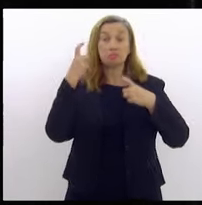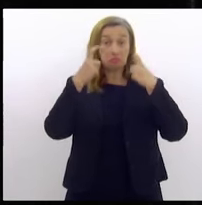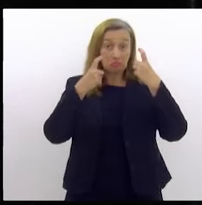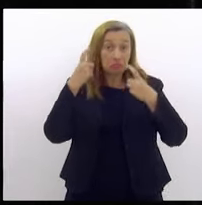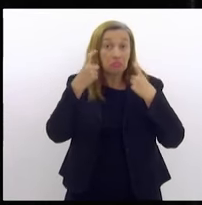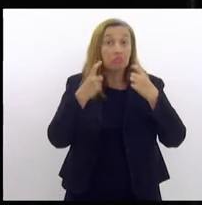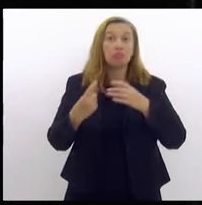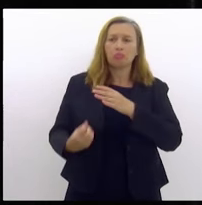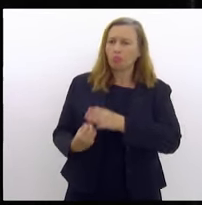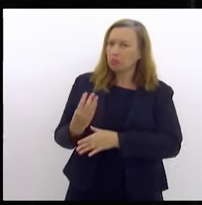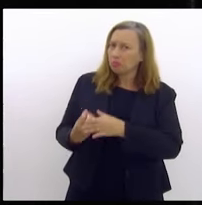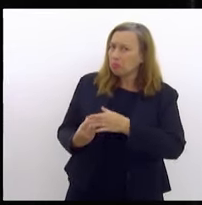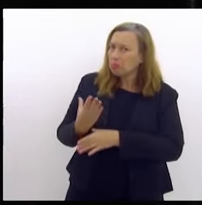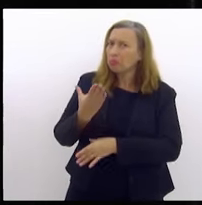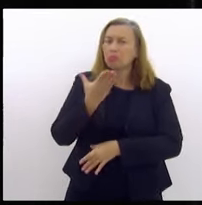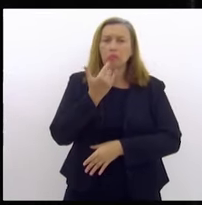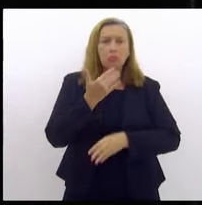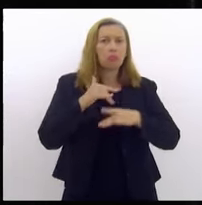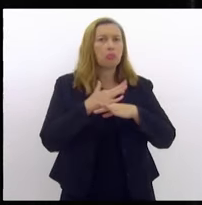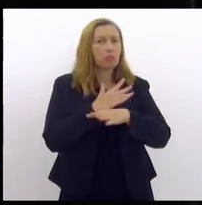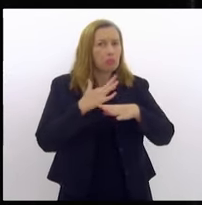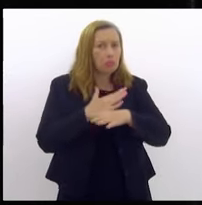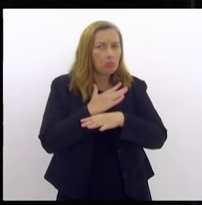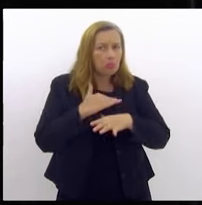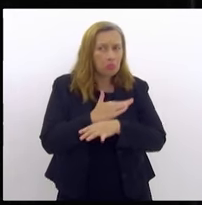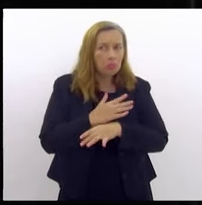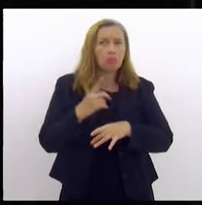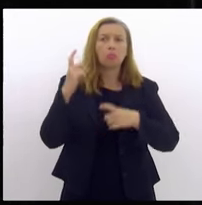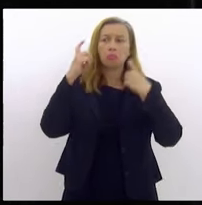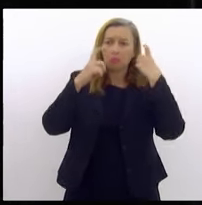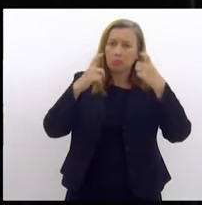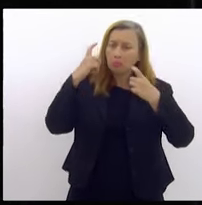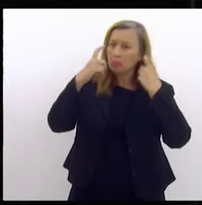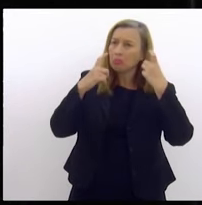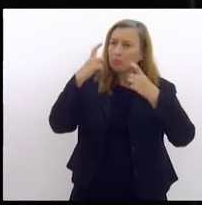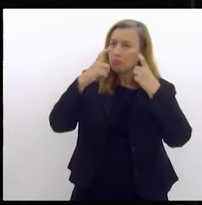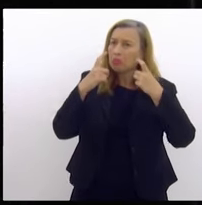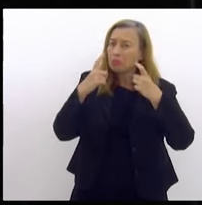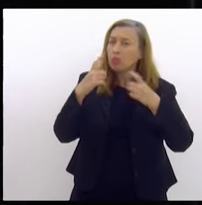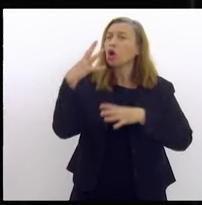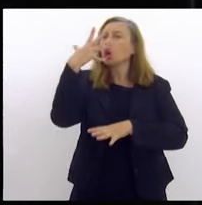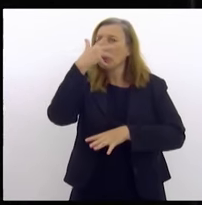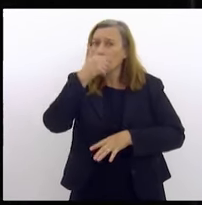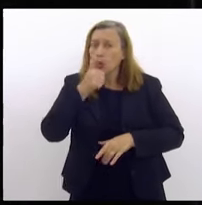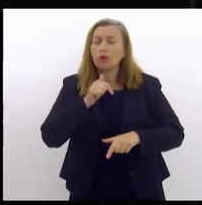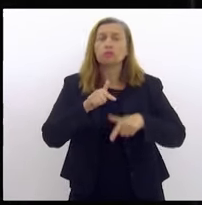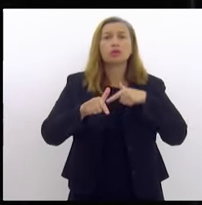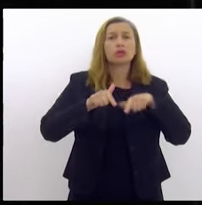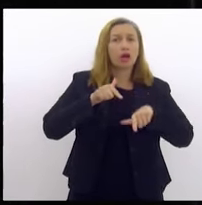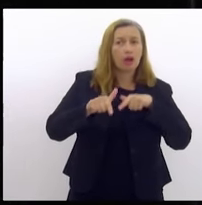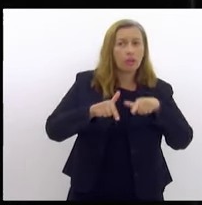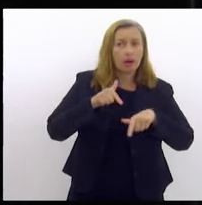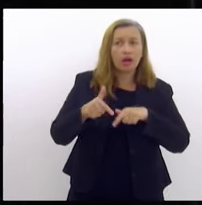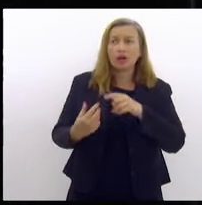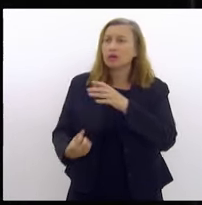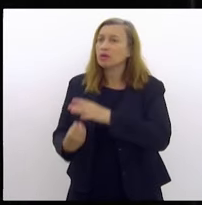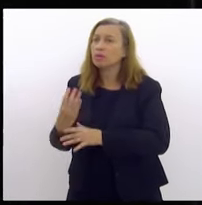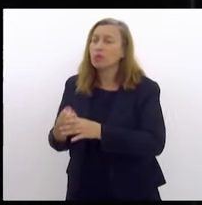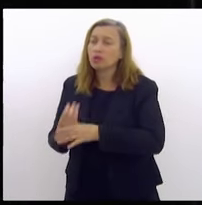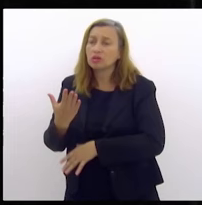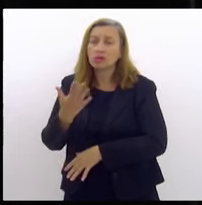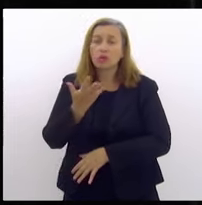com a produção de alimentos urbano. Ele tem se preocupado e feito um lindo trabalho na produção de